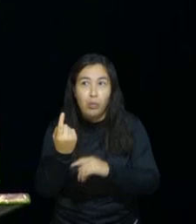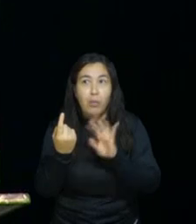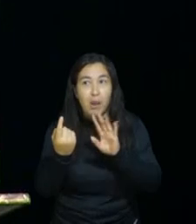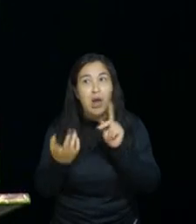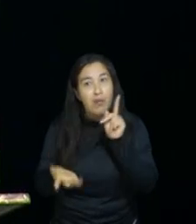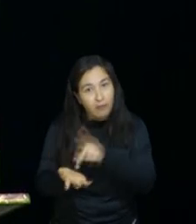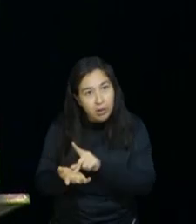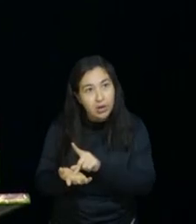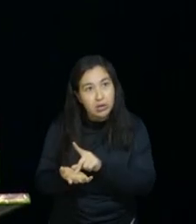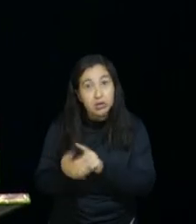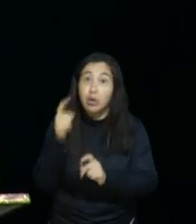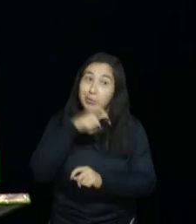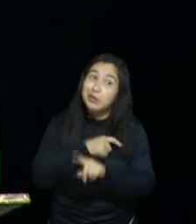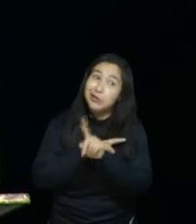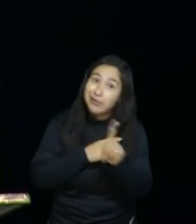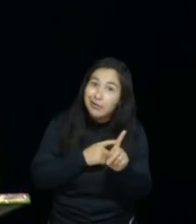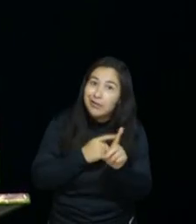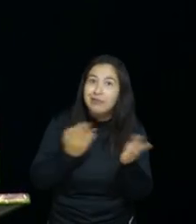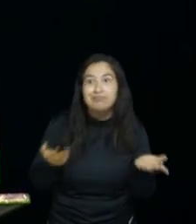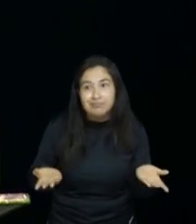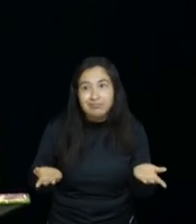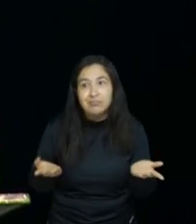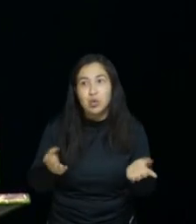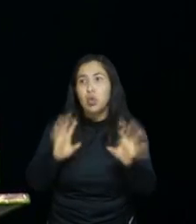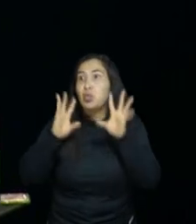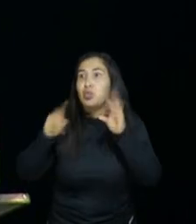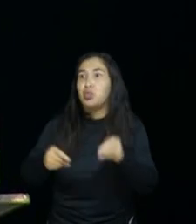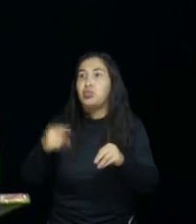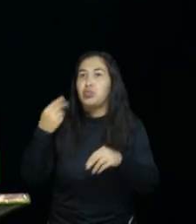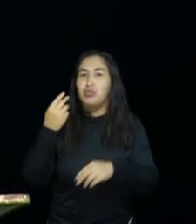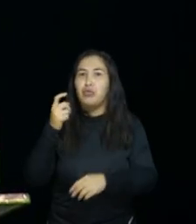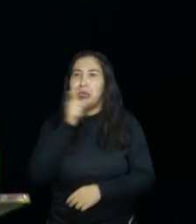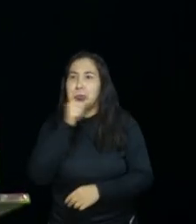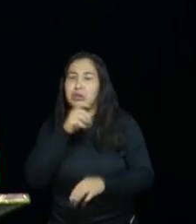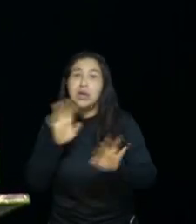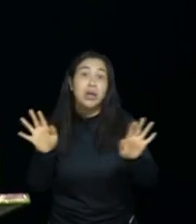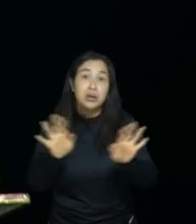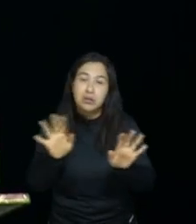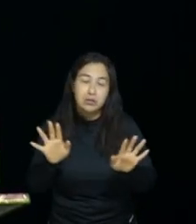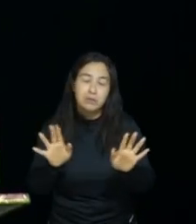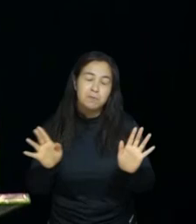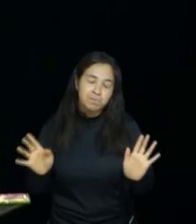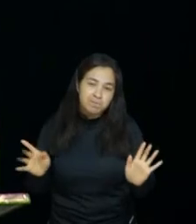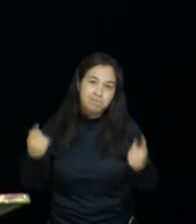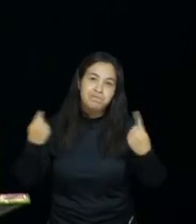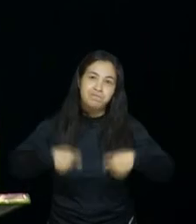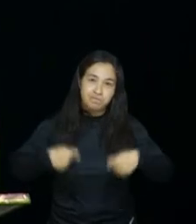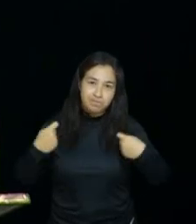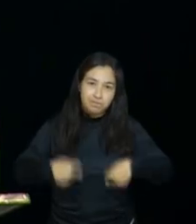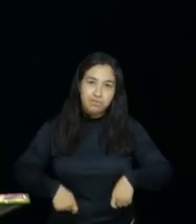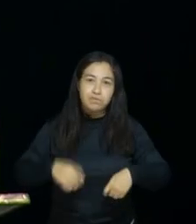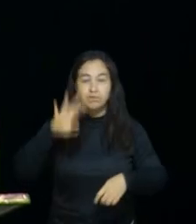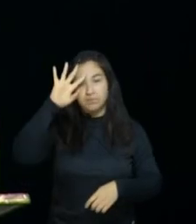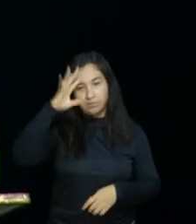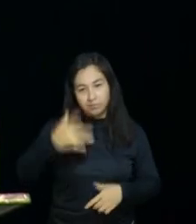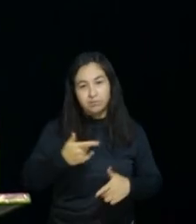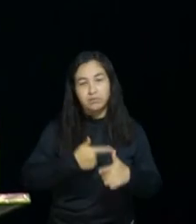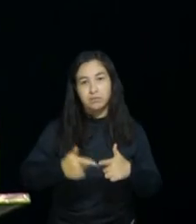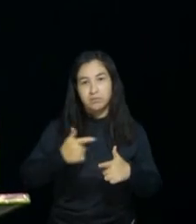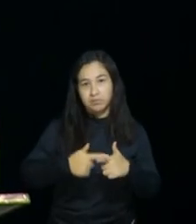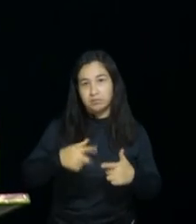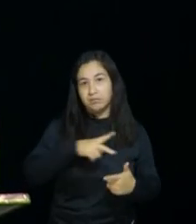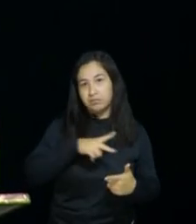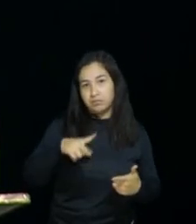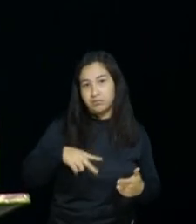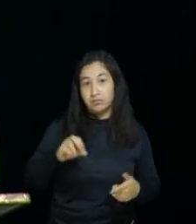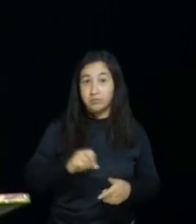que parar com esse discurso de que tudo é fake news, olhar a realidade, e a gente tem que resolver os problemas públicos, ou pelo menos